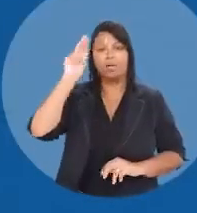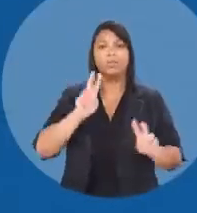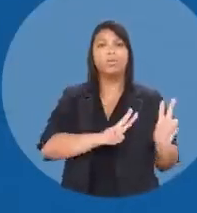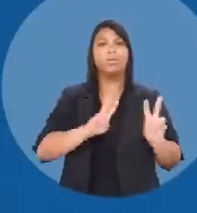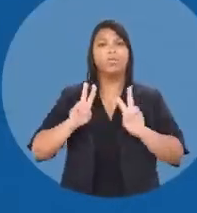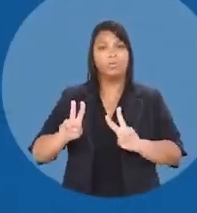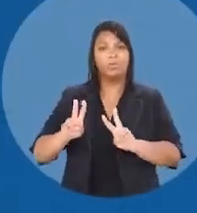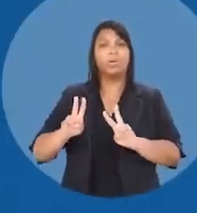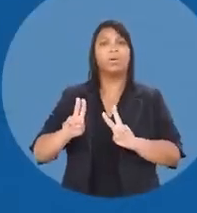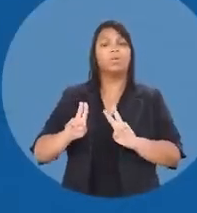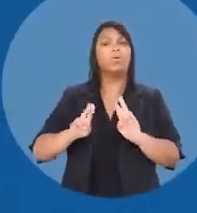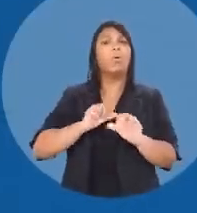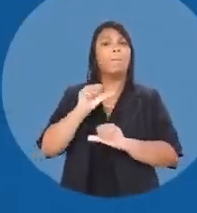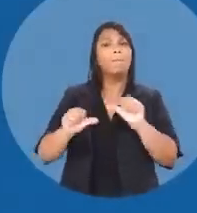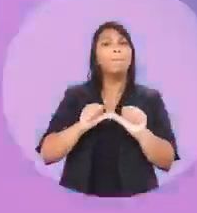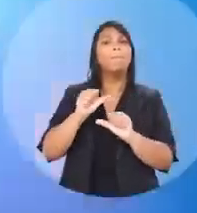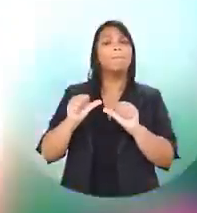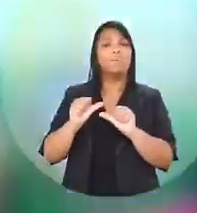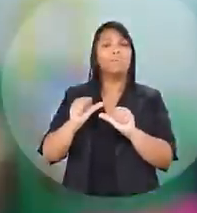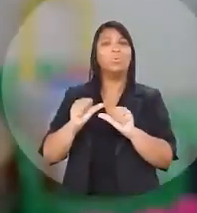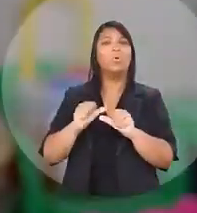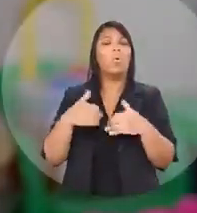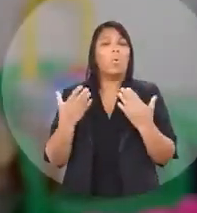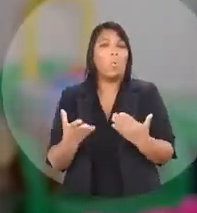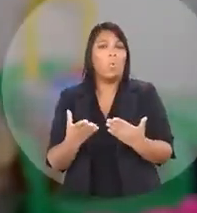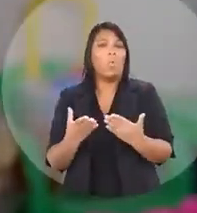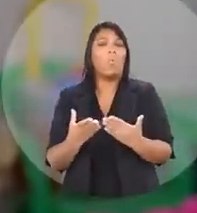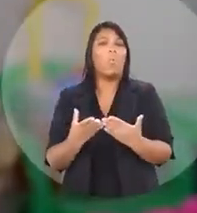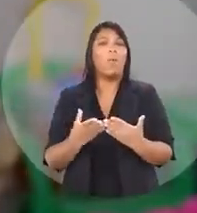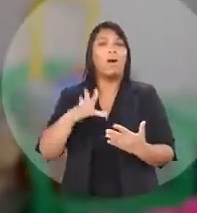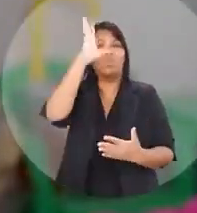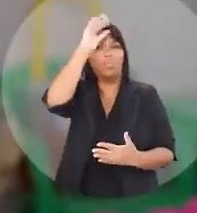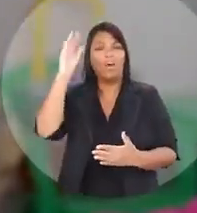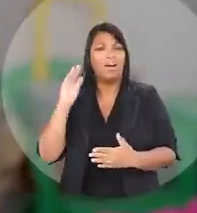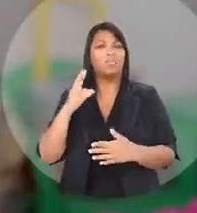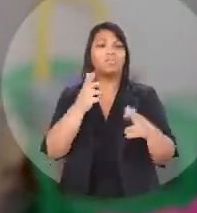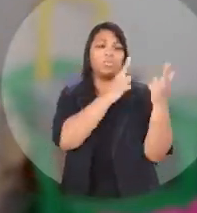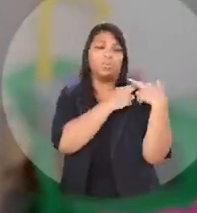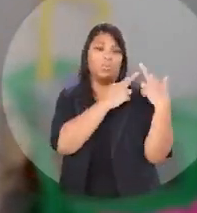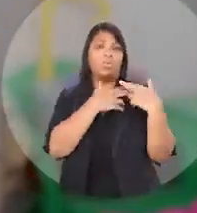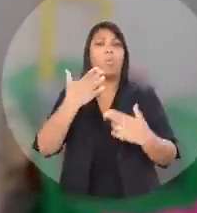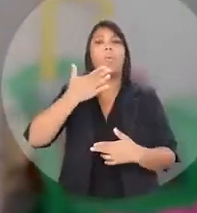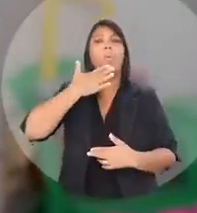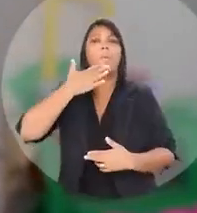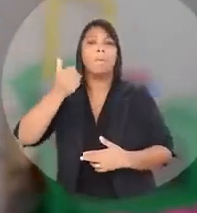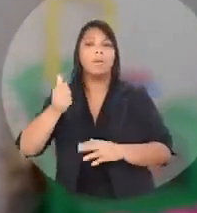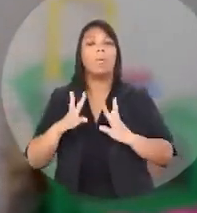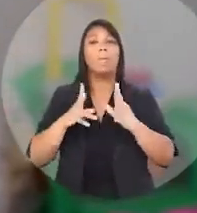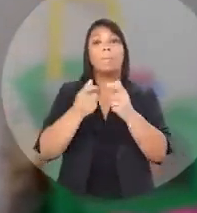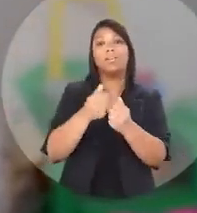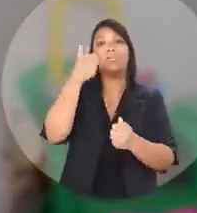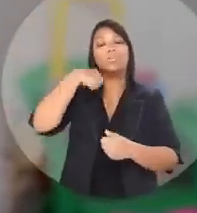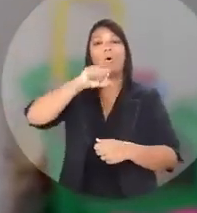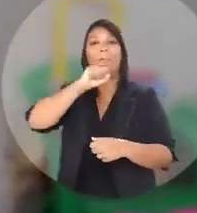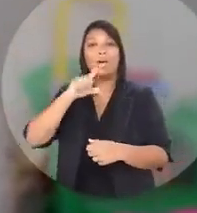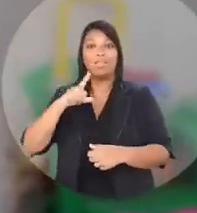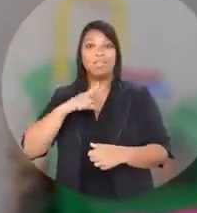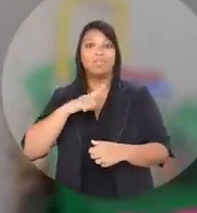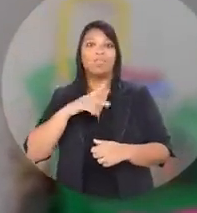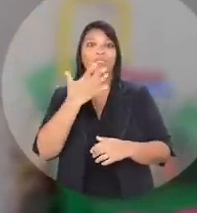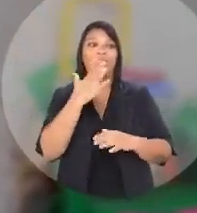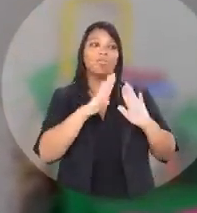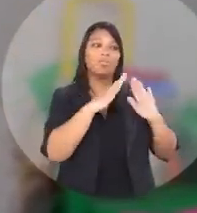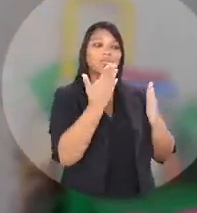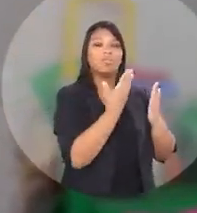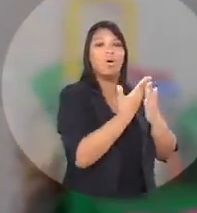Anderson 22 cuidou de mães e crianças de Jaboatão. Quando o Anderson assumiu, ficou bem melhor, né? Pra todas as mães ter seus filhos, não só